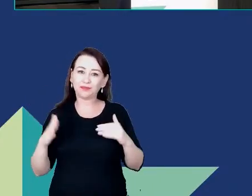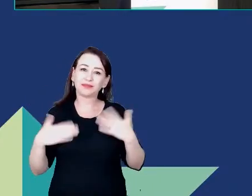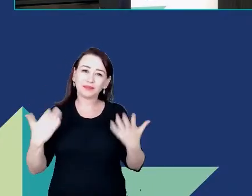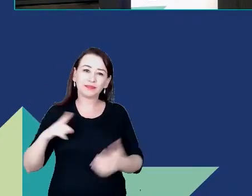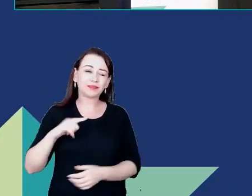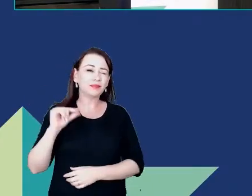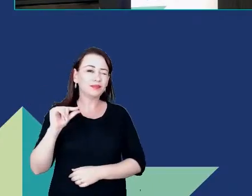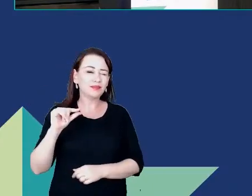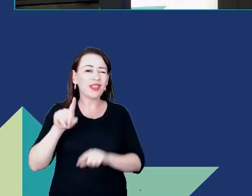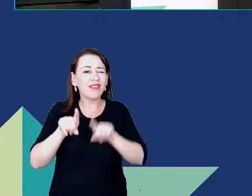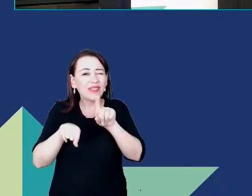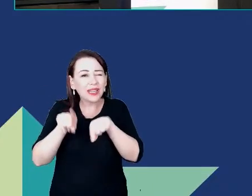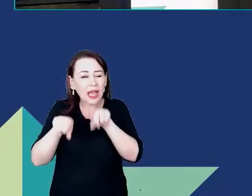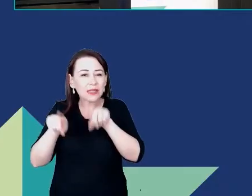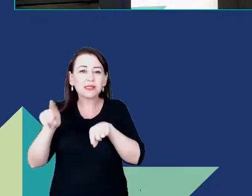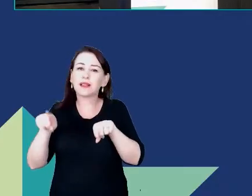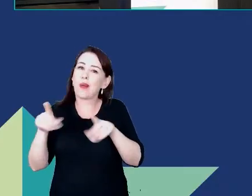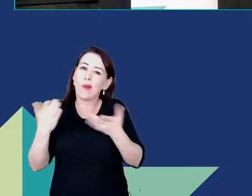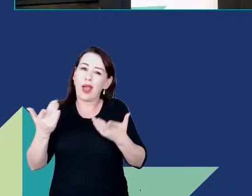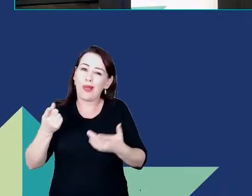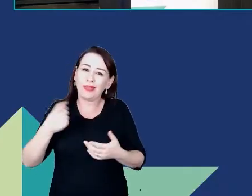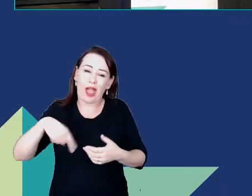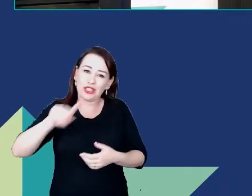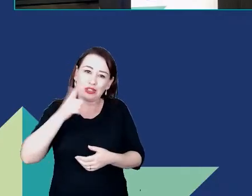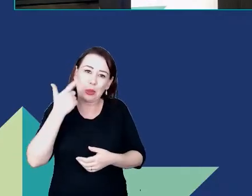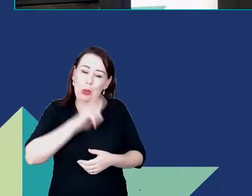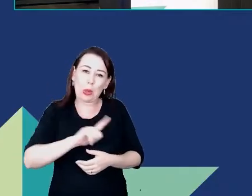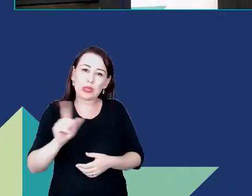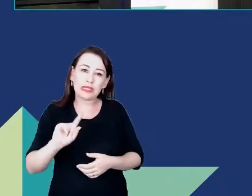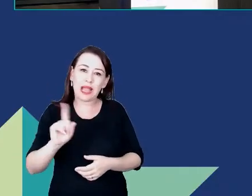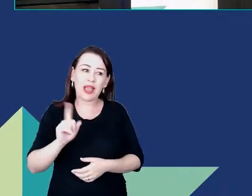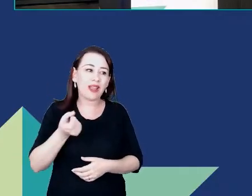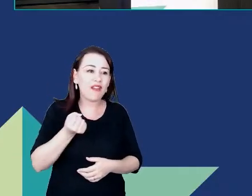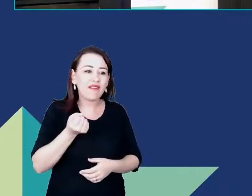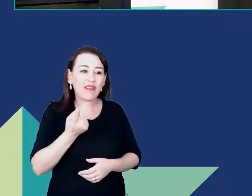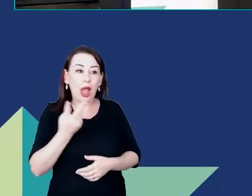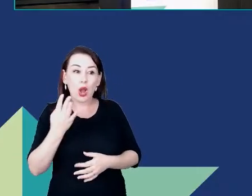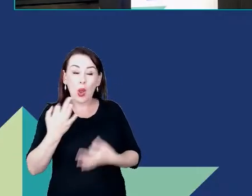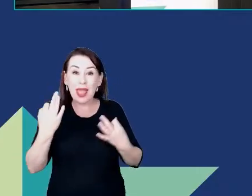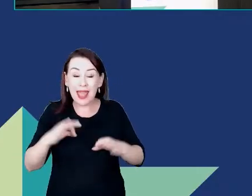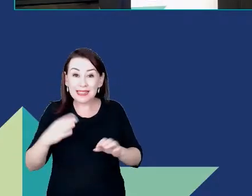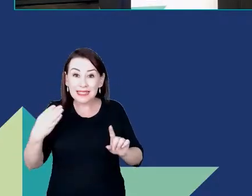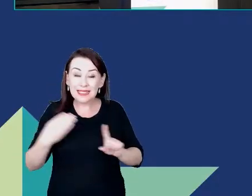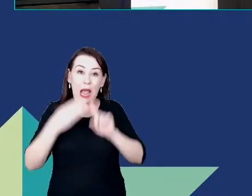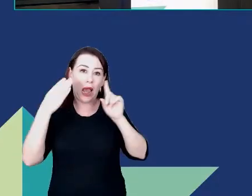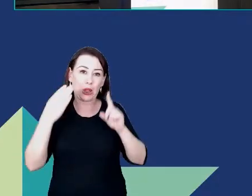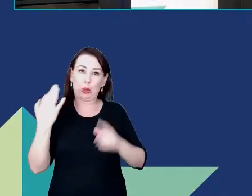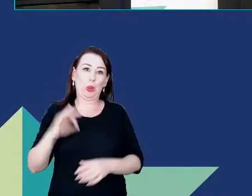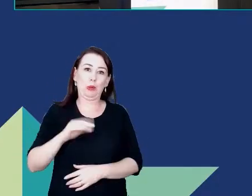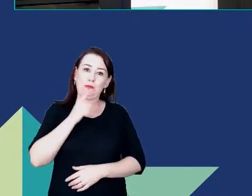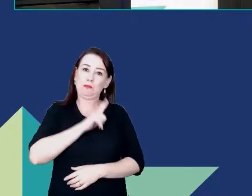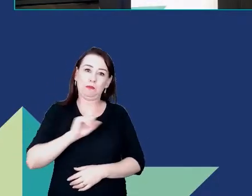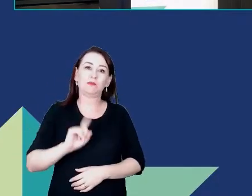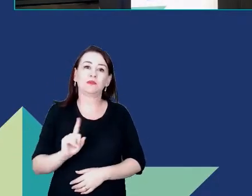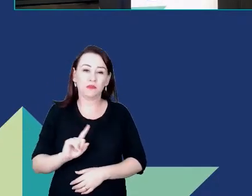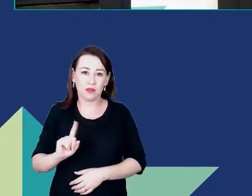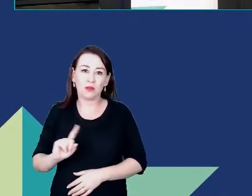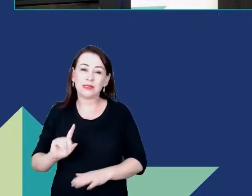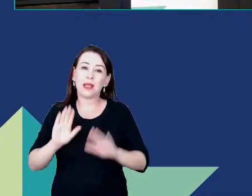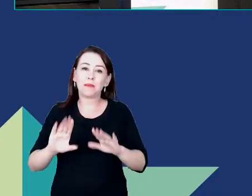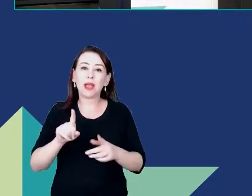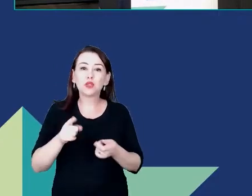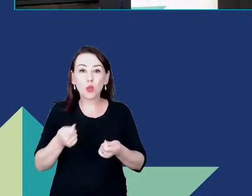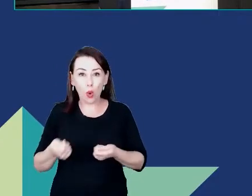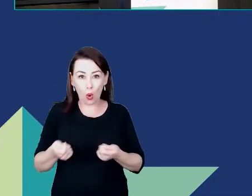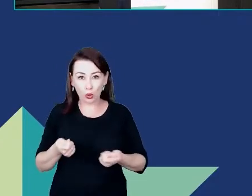nunca vai conseguir um valor exato, né, mas assim o controle que foi